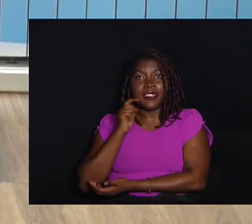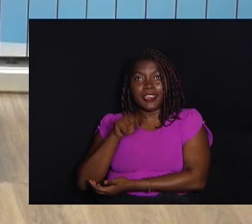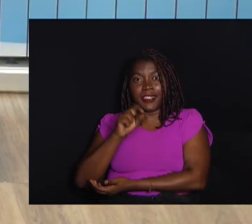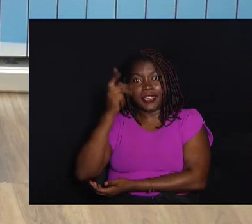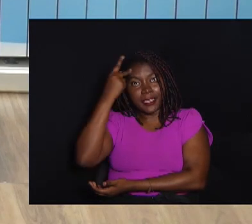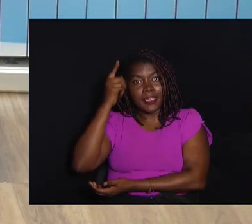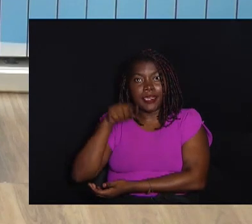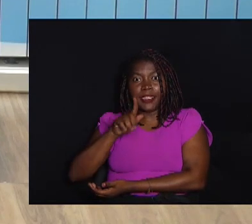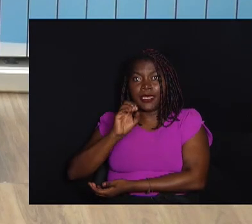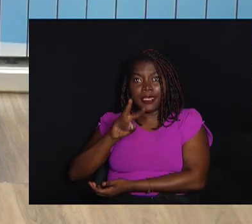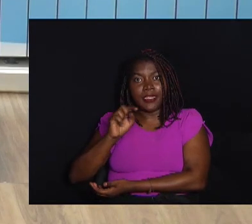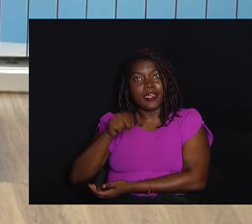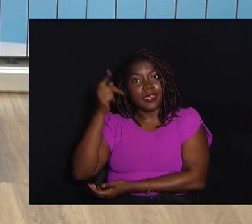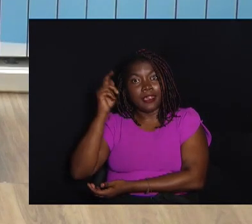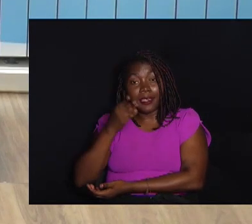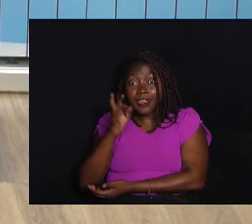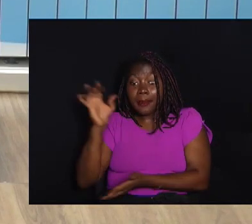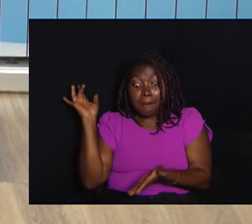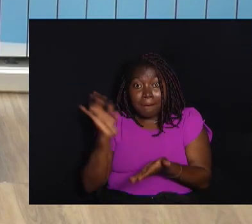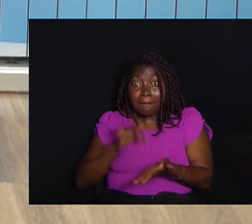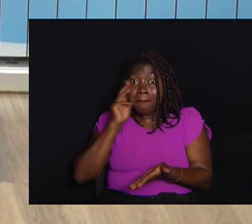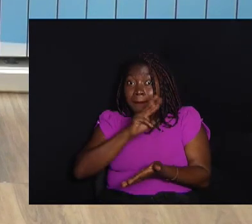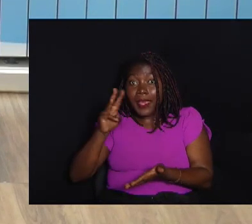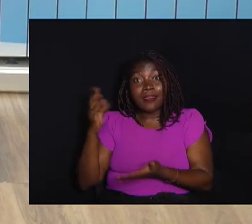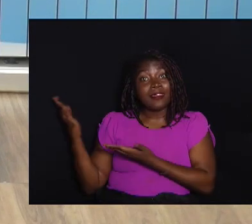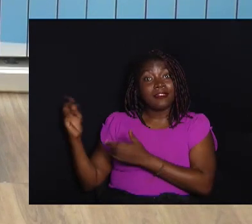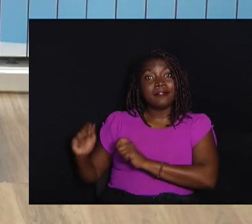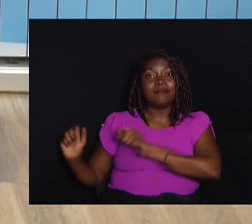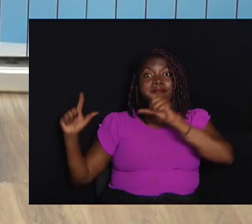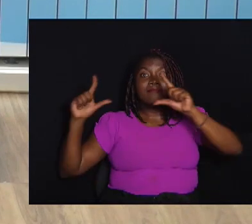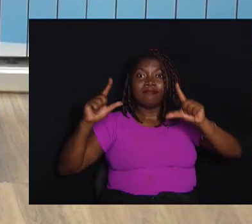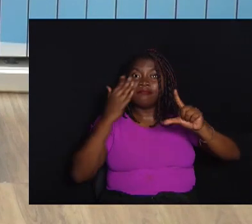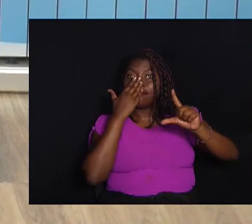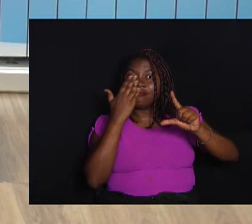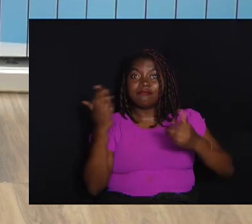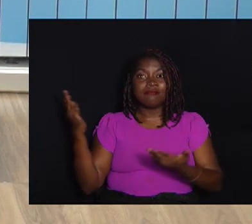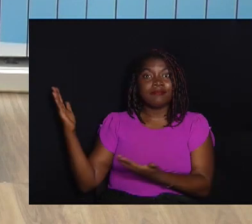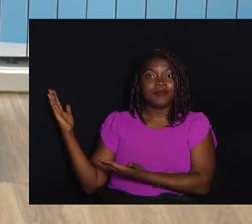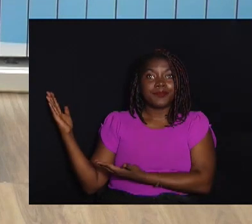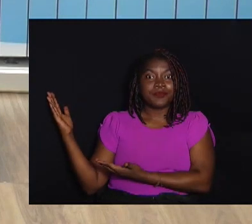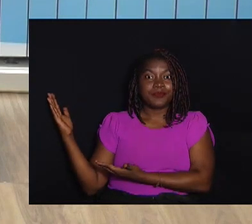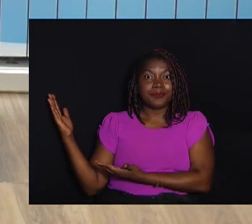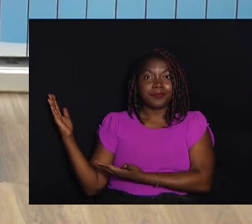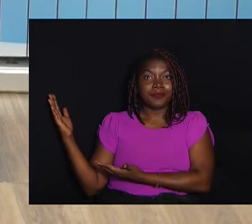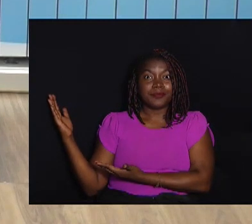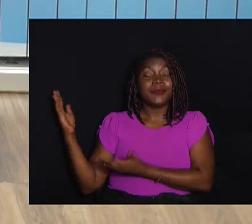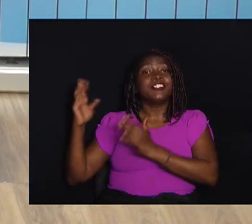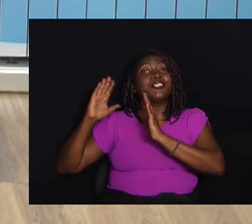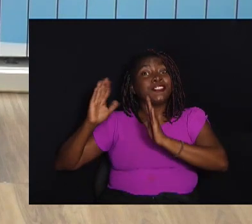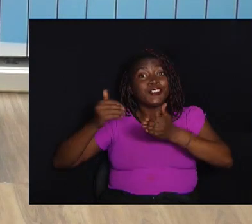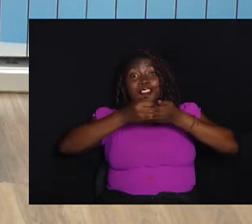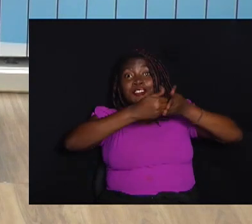cepat.campinas.sp.gov.br. Assim que você digitar este site, esta é a página inicial que vai aparecer para você, já com as 117